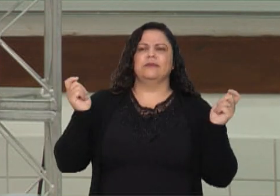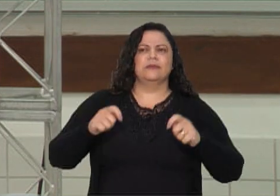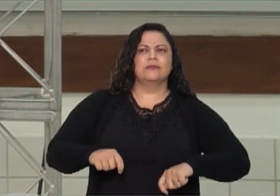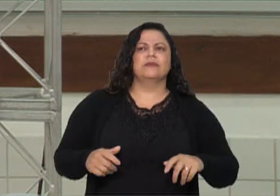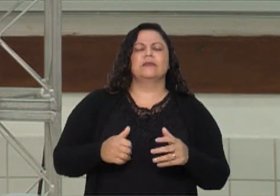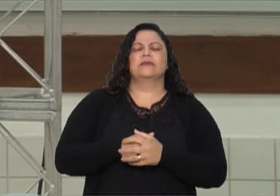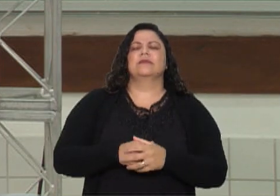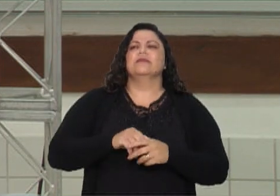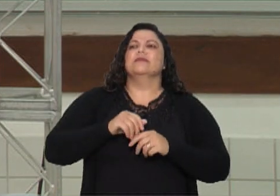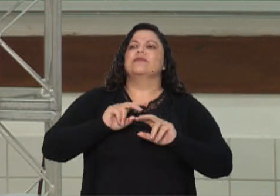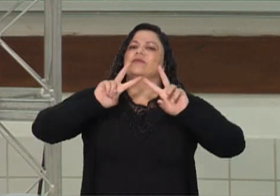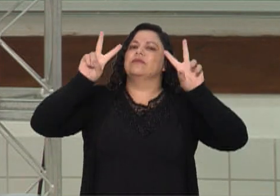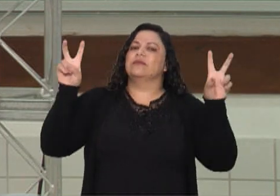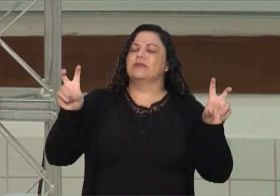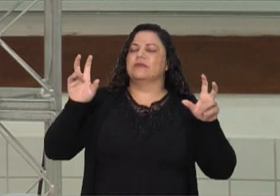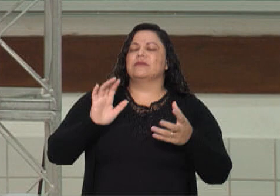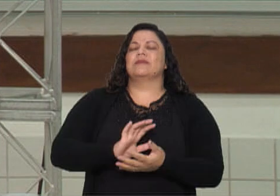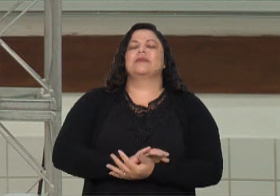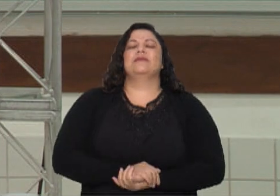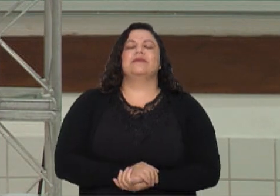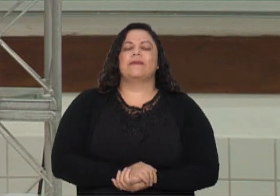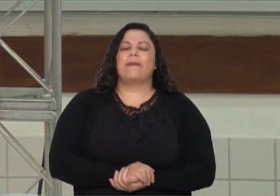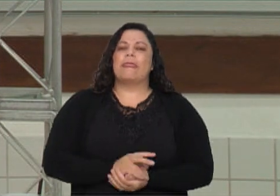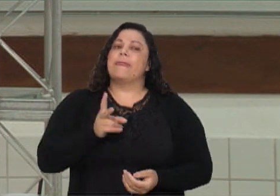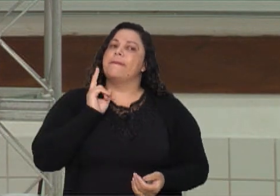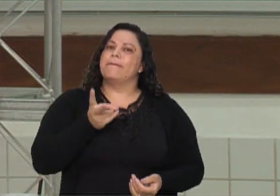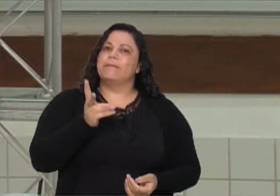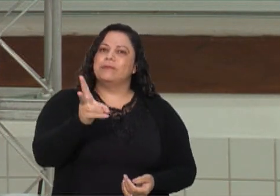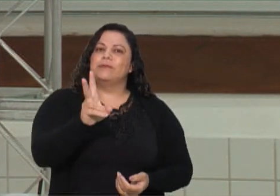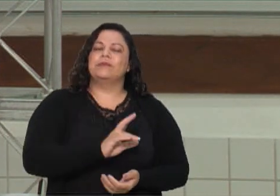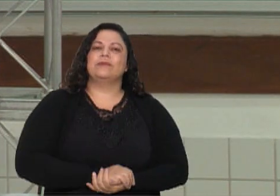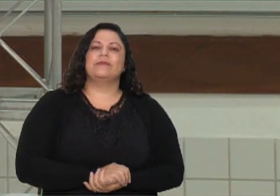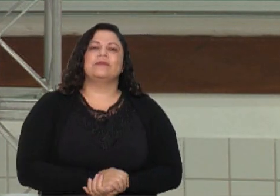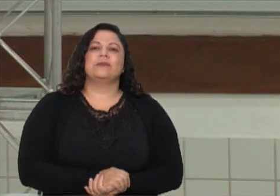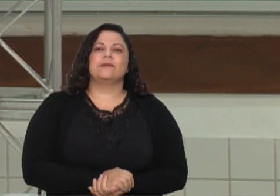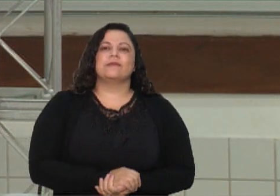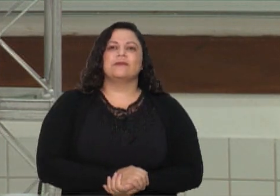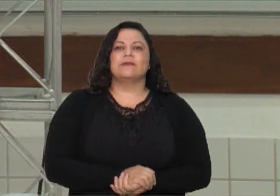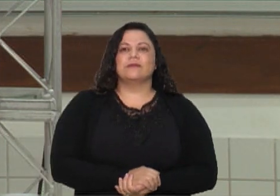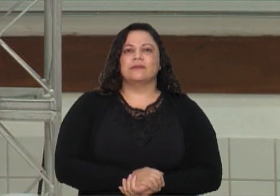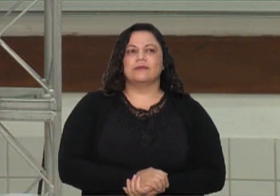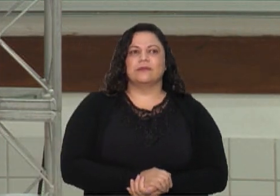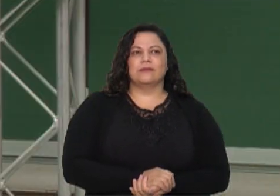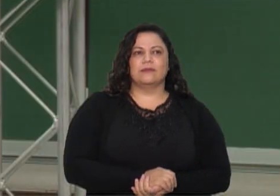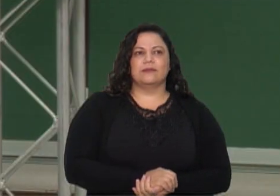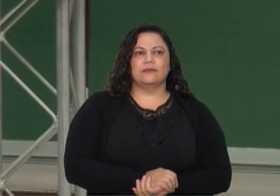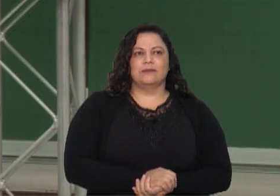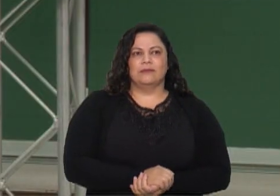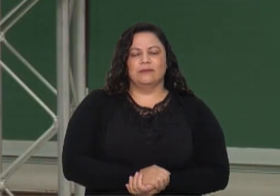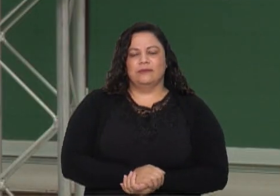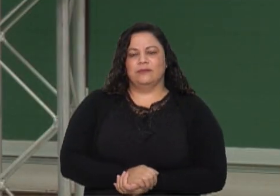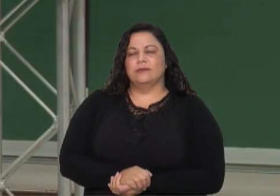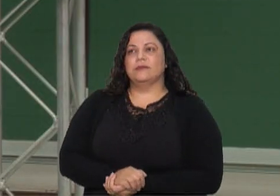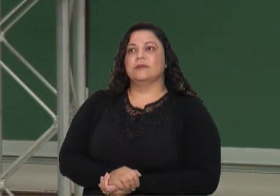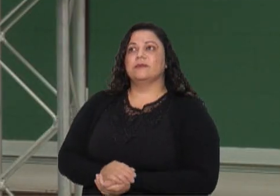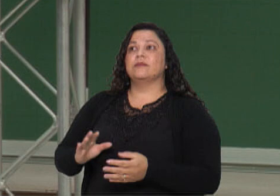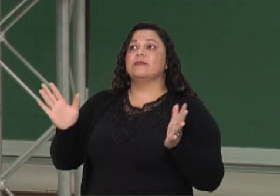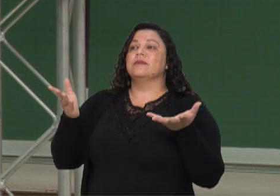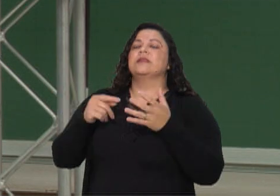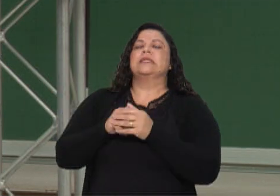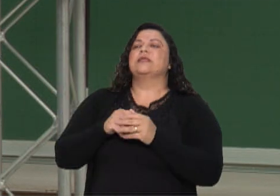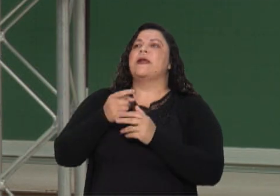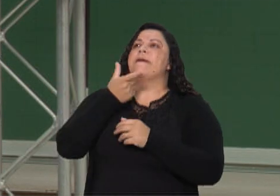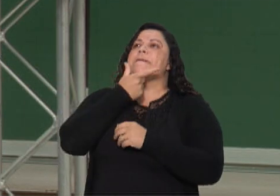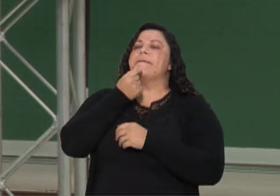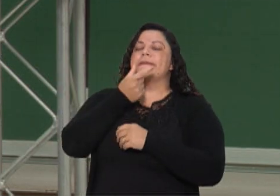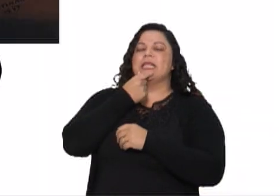nessas temáticas, ok? Vamos seguir em frente aqui, vamos ver mais um pouquinho. Olha só, eu trouxe aqui uma outra obra que se chama